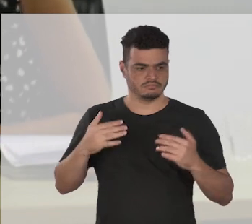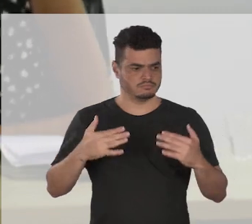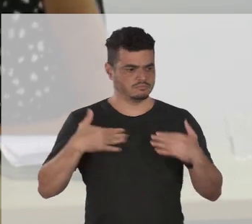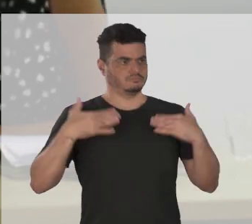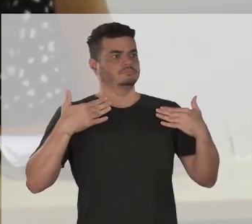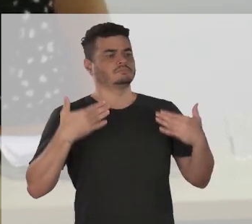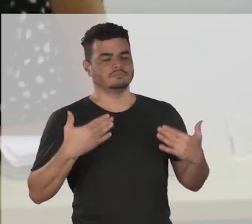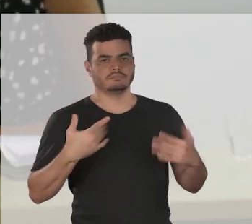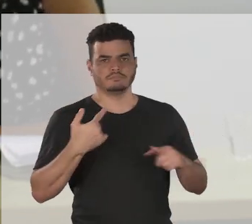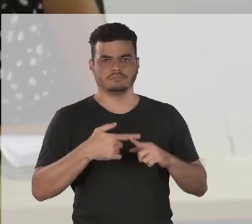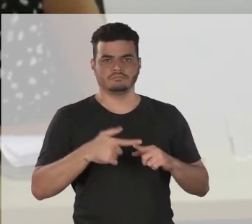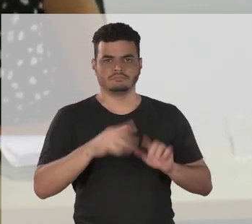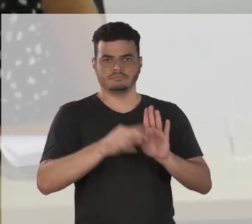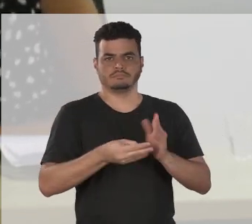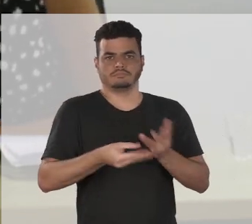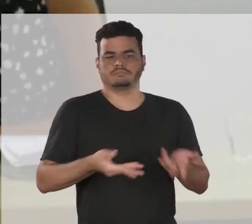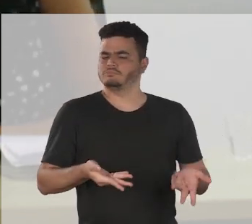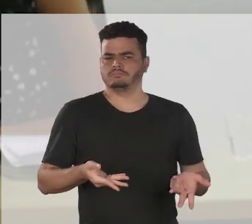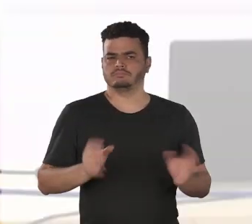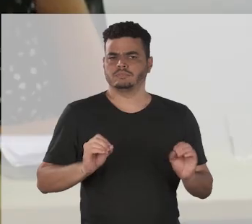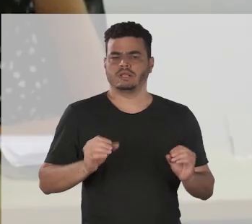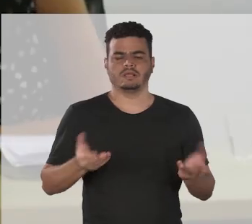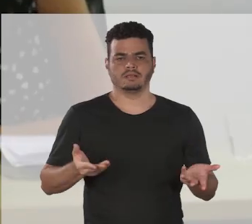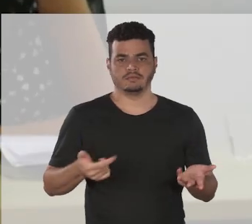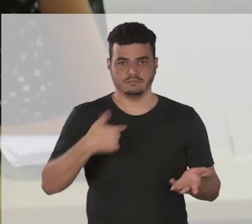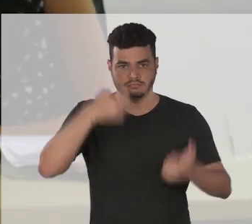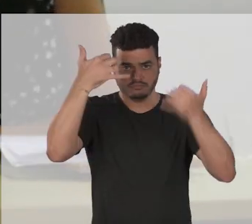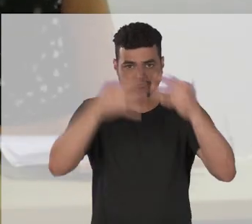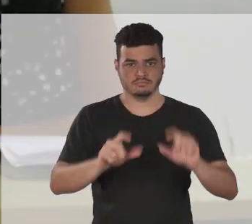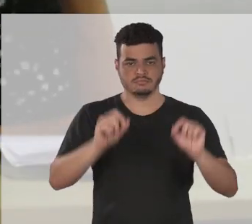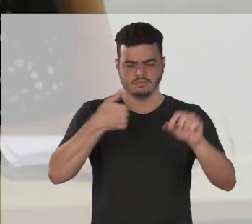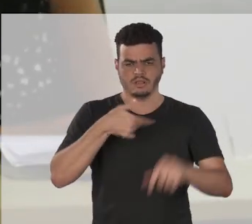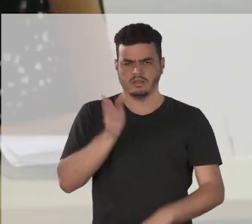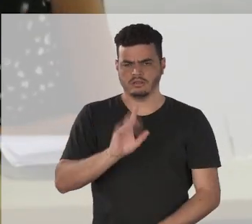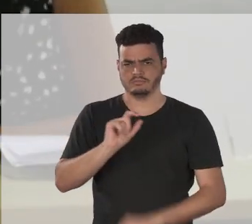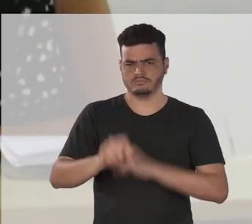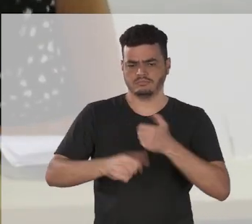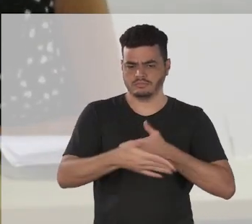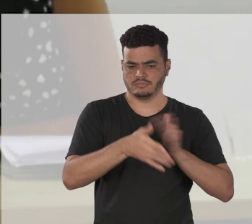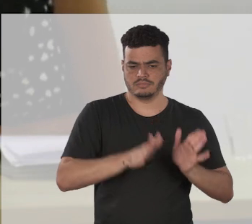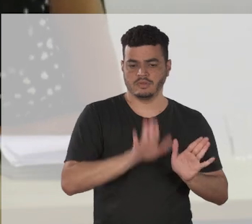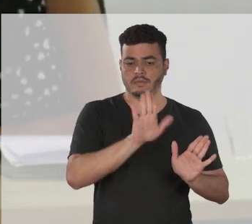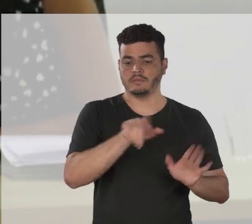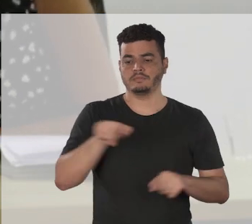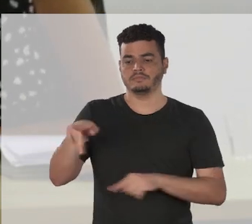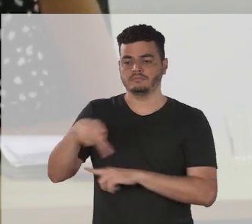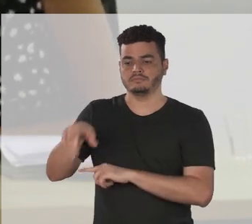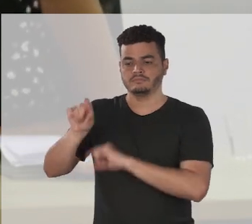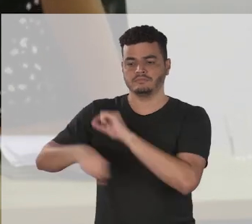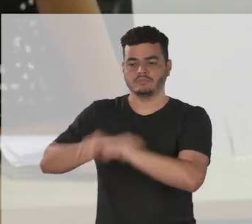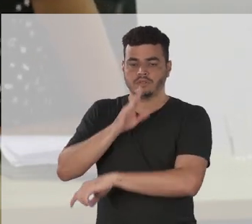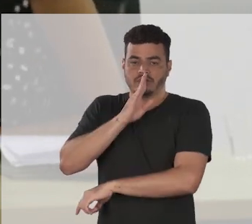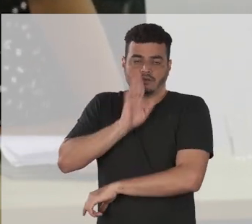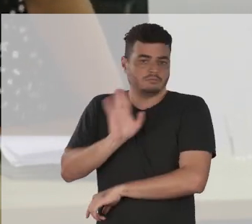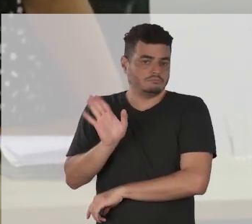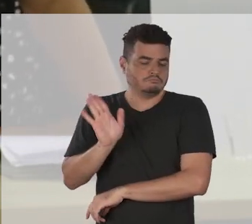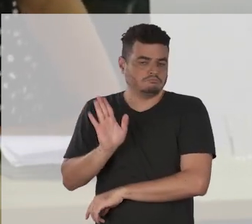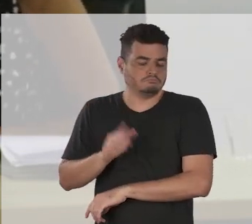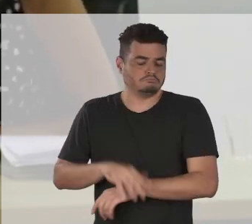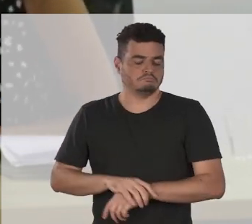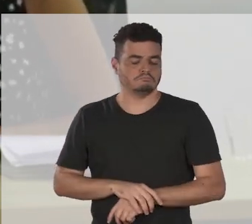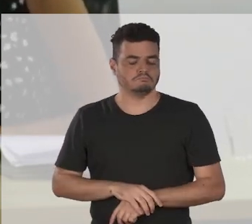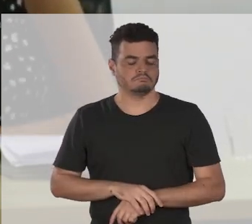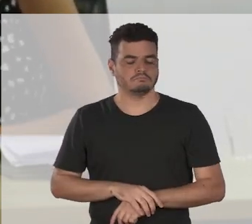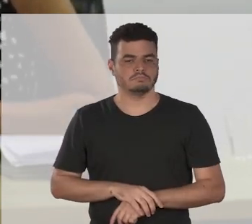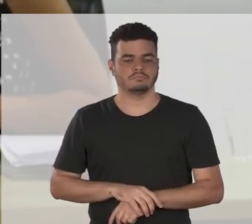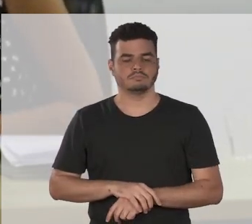foi suspendido por esse texto. Mas, já os digo, quando eu estava na aula, ele não mencionou essa parte.